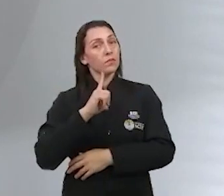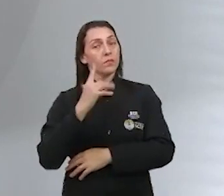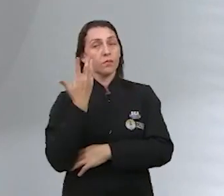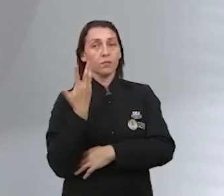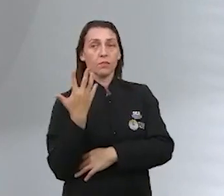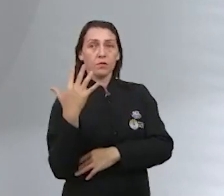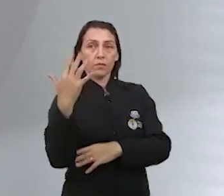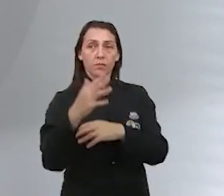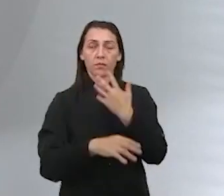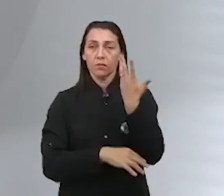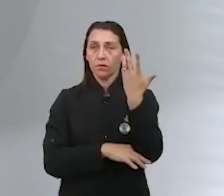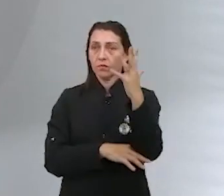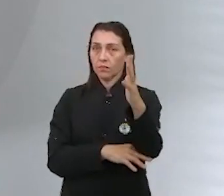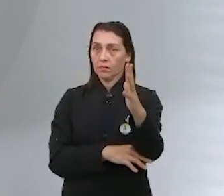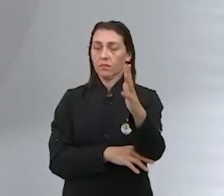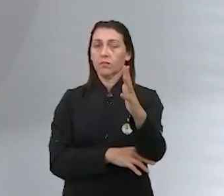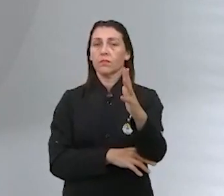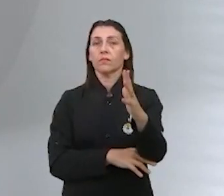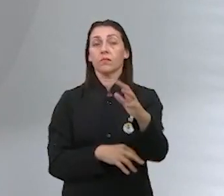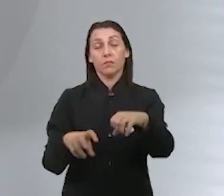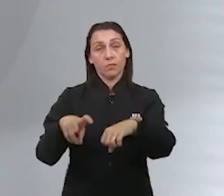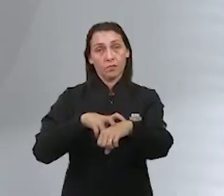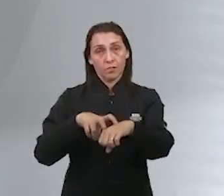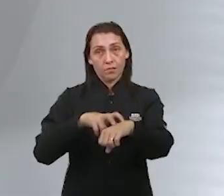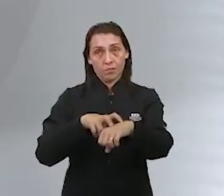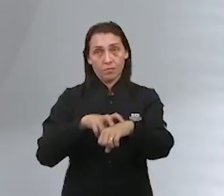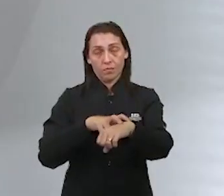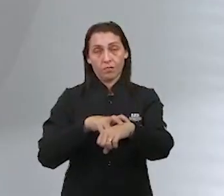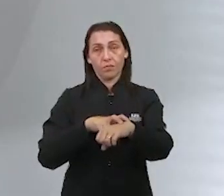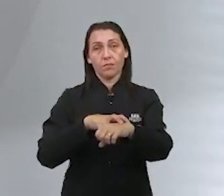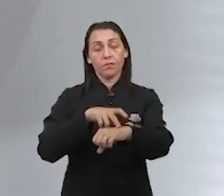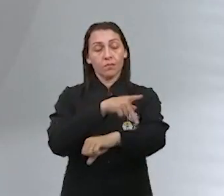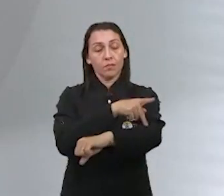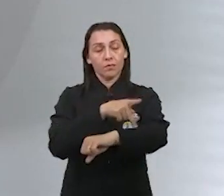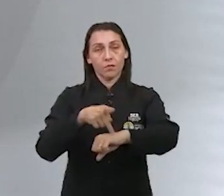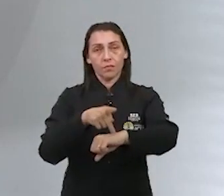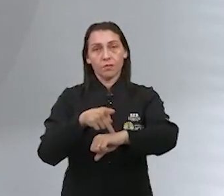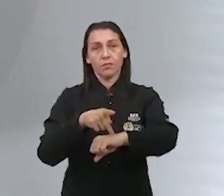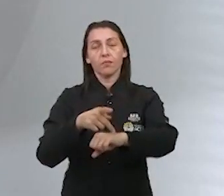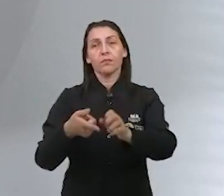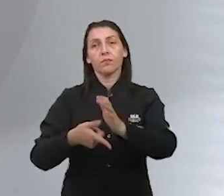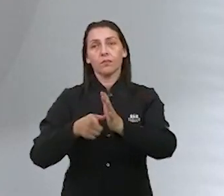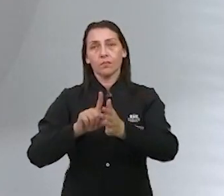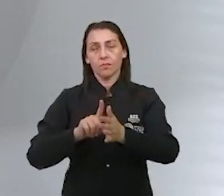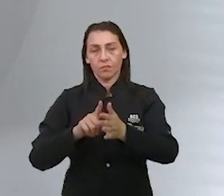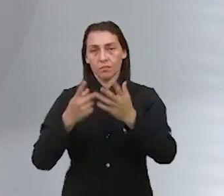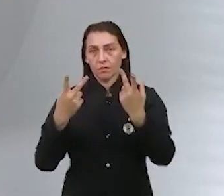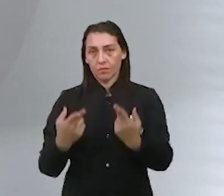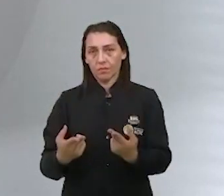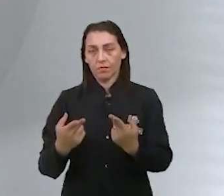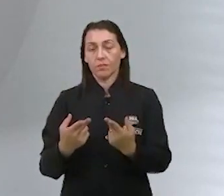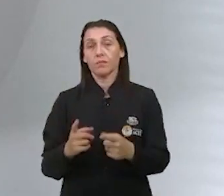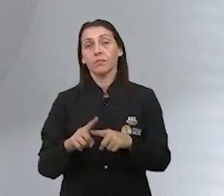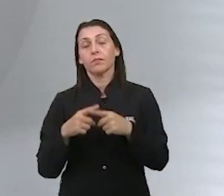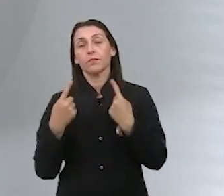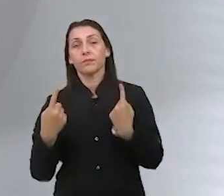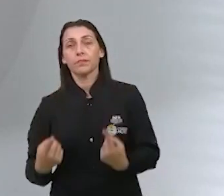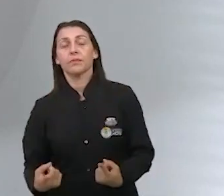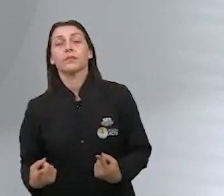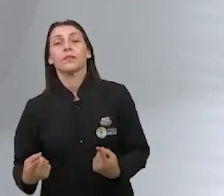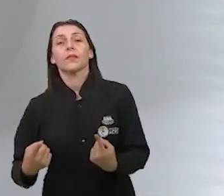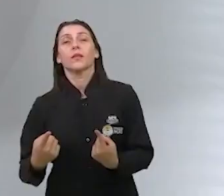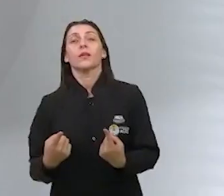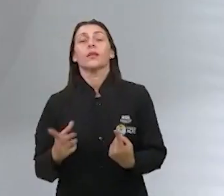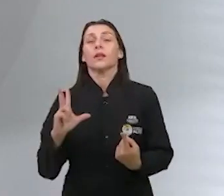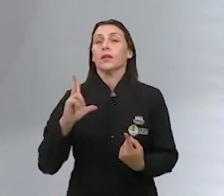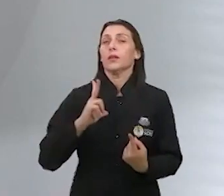floresta da Mata Atlântica tão pura como era no princípio, né? Aquela nativa mesmo. Porém, tanto a